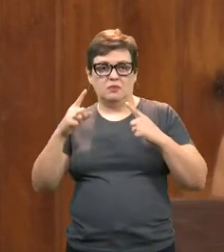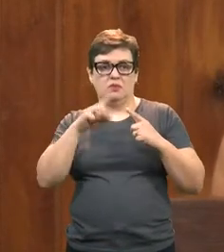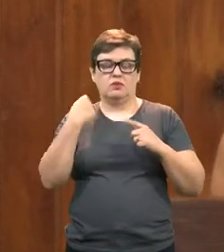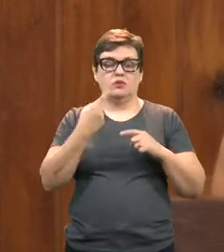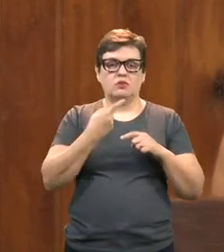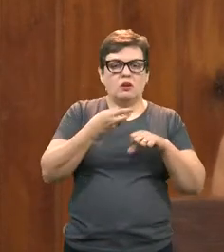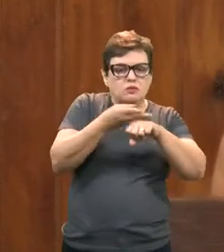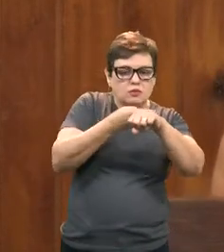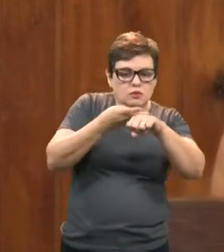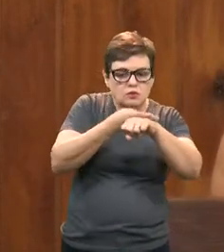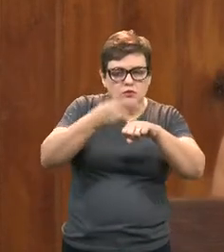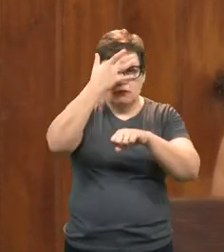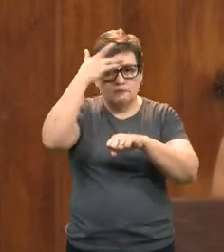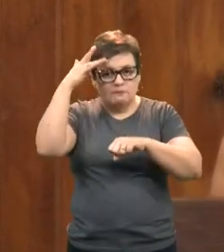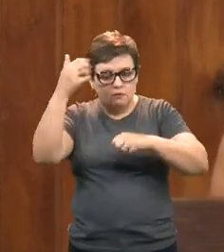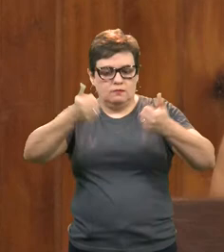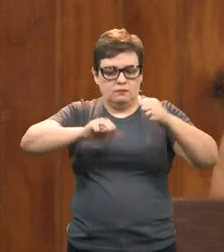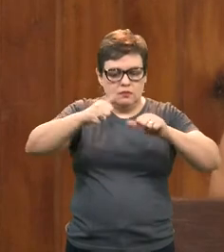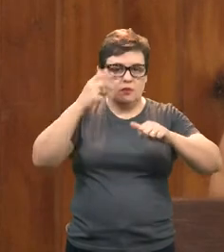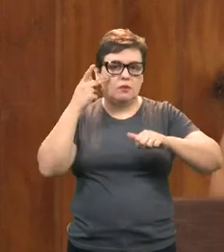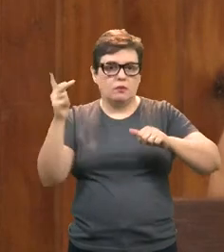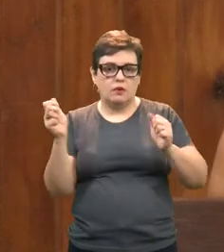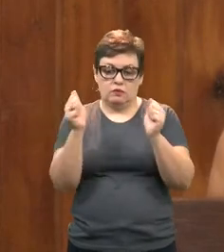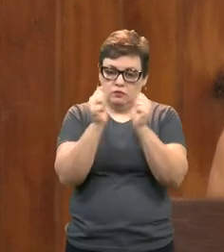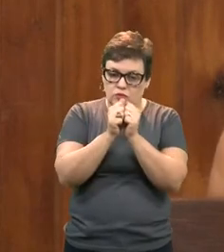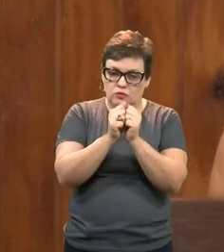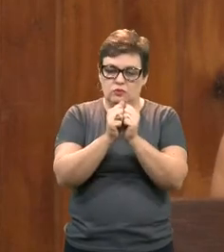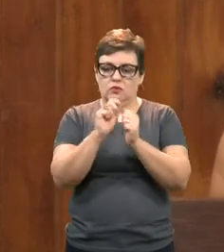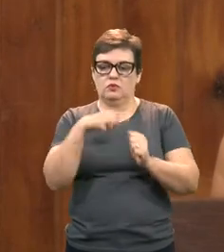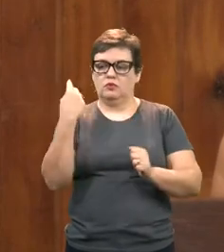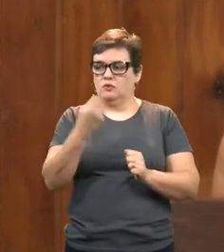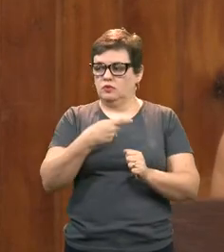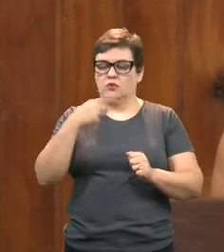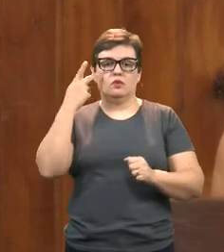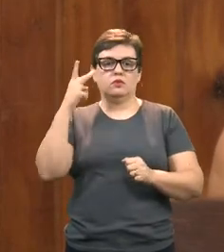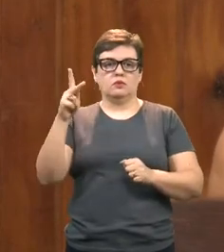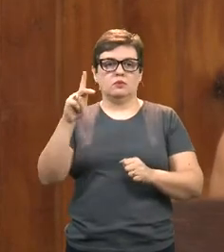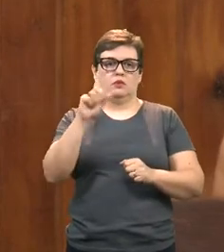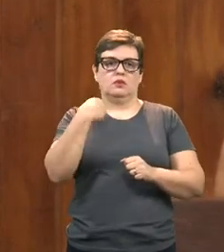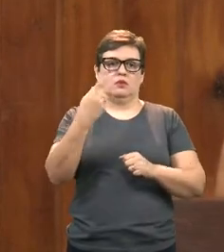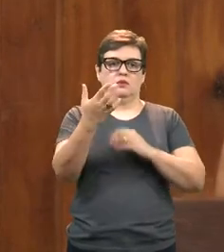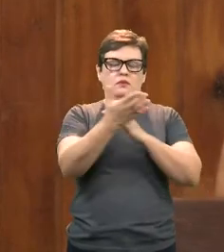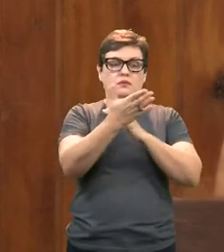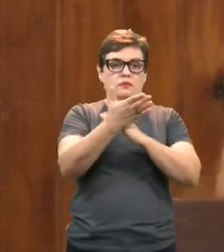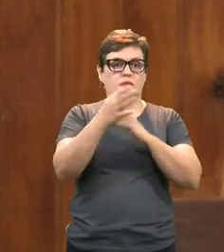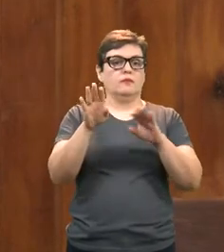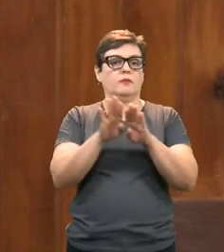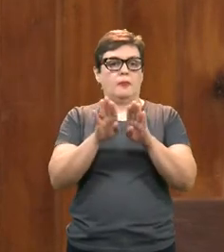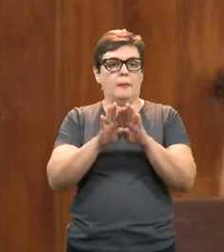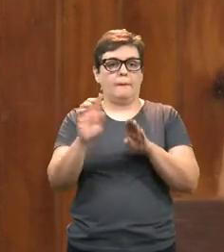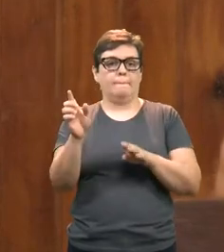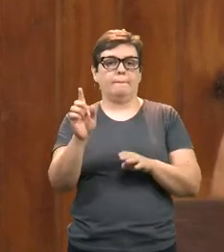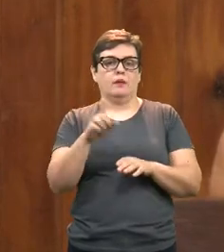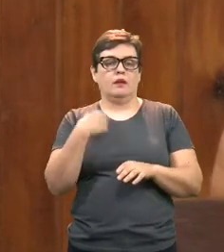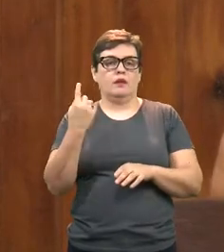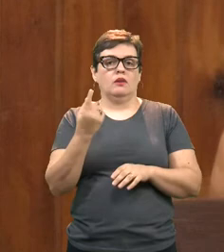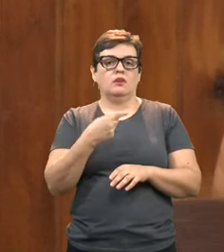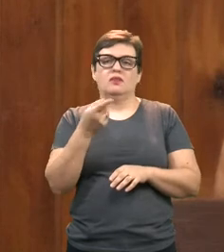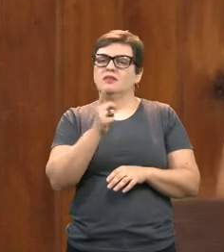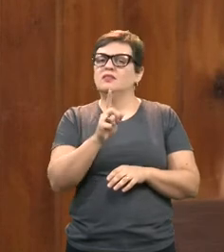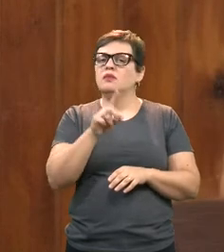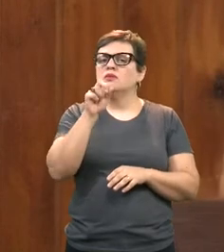pessoas qualificadas para estarem junto da gente também, para estar nos ajudando. Não somos mães